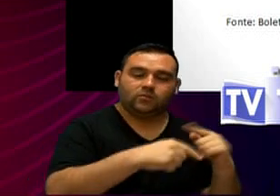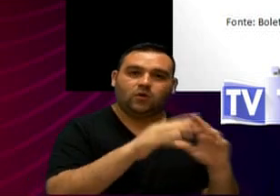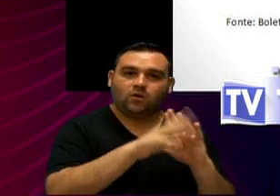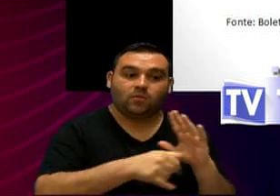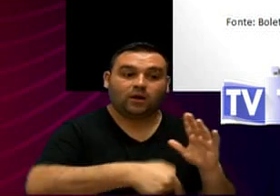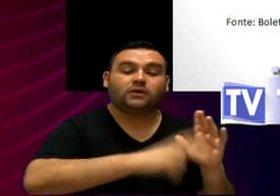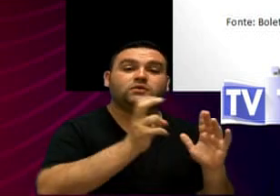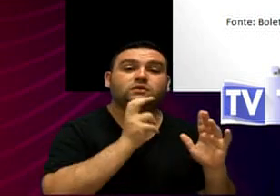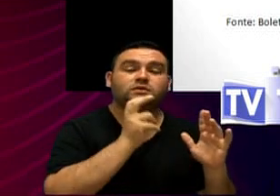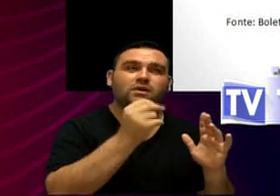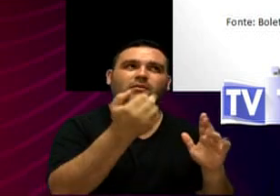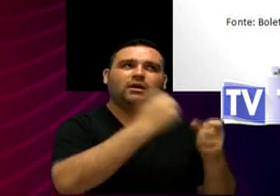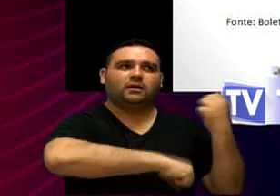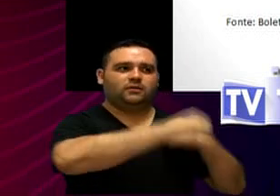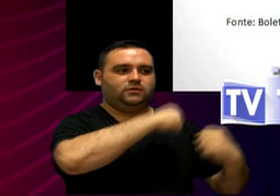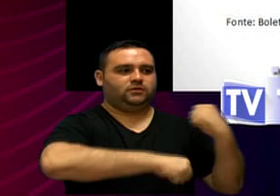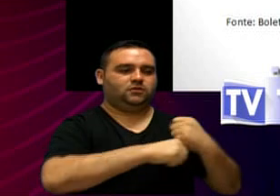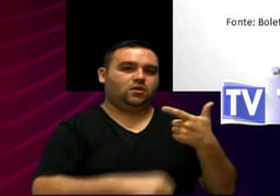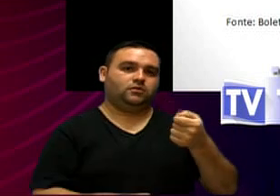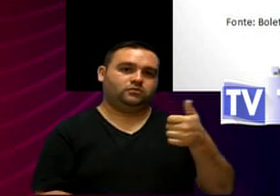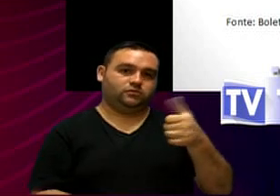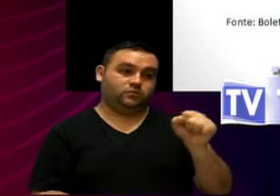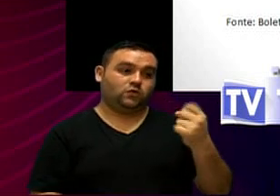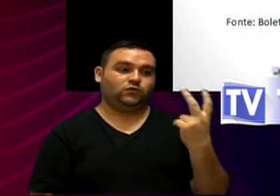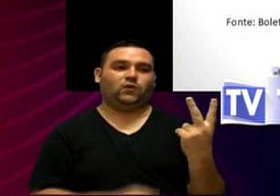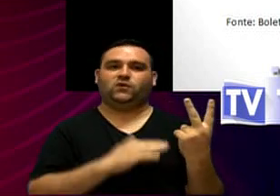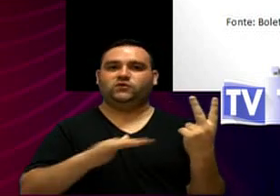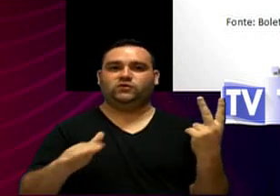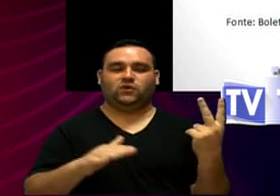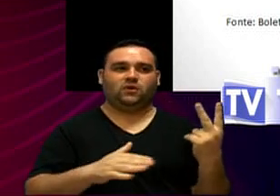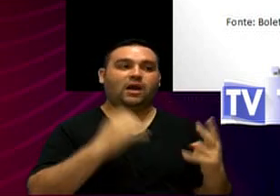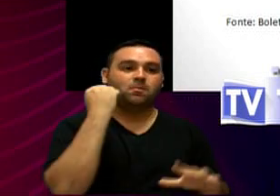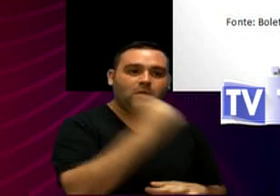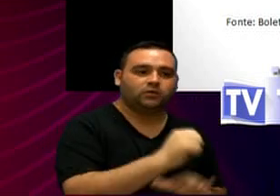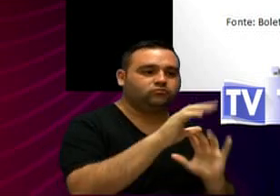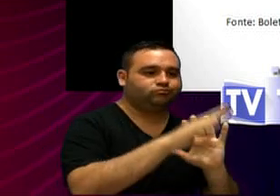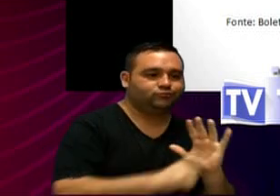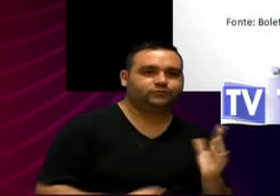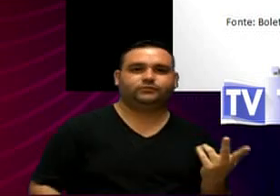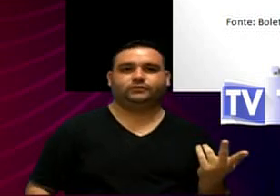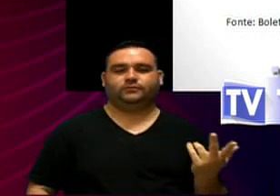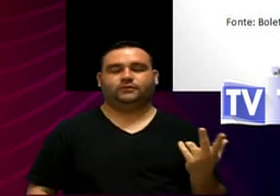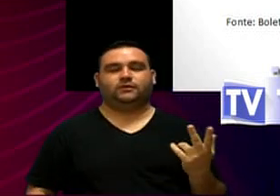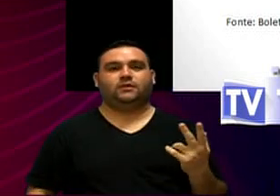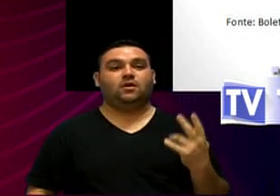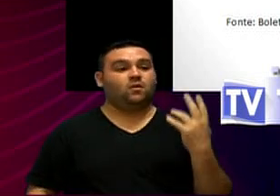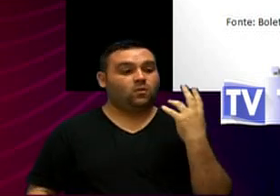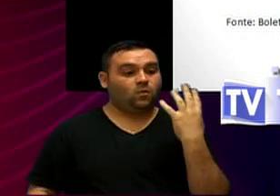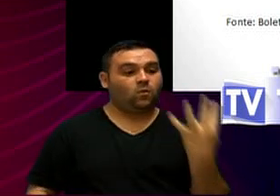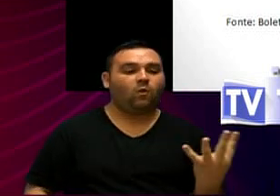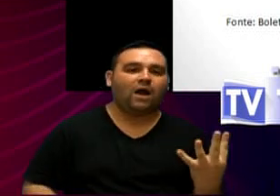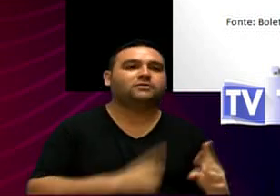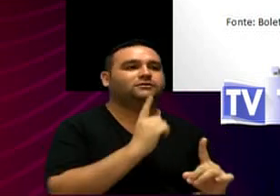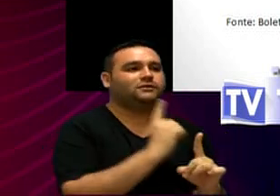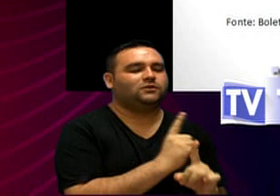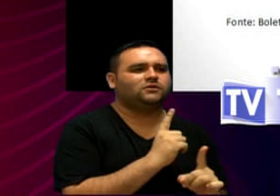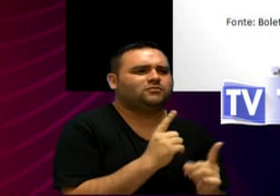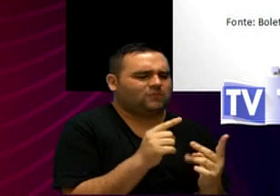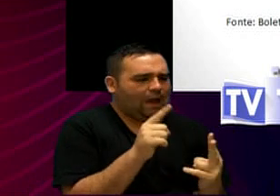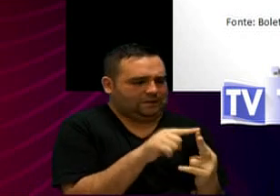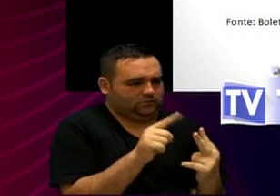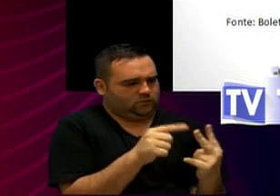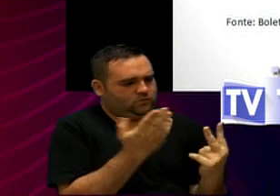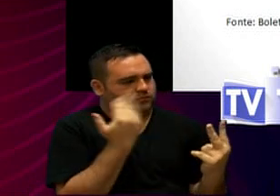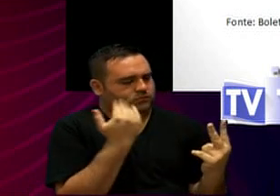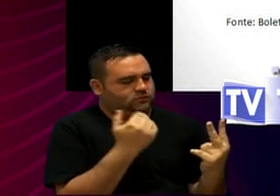ideia, Sorocaba, no ano de 2018, teve 2 casos, matar para roubar. Foram 4 esclarecidos, como isso?